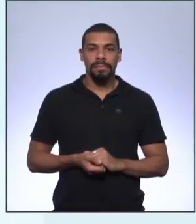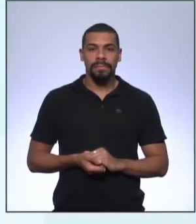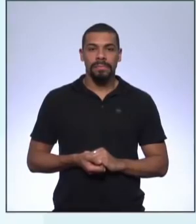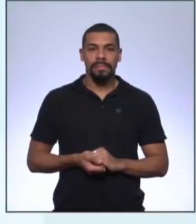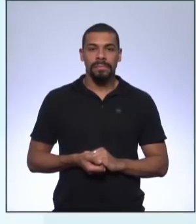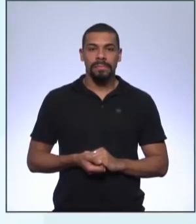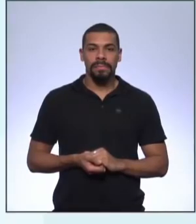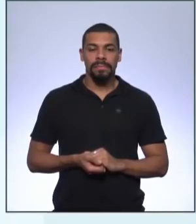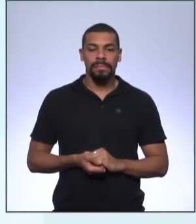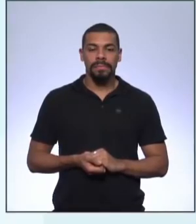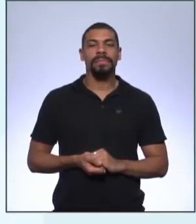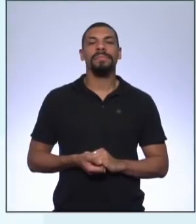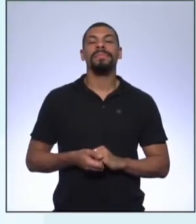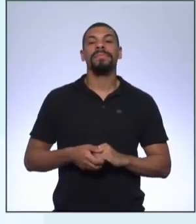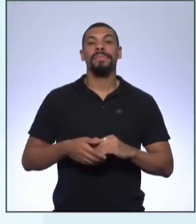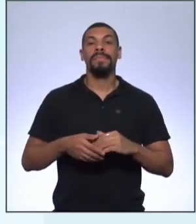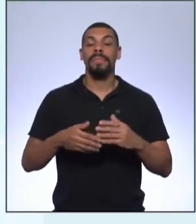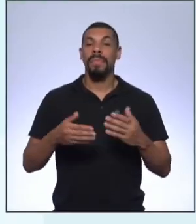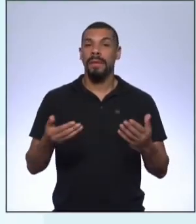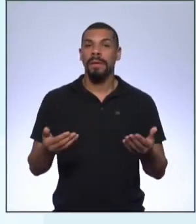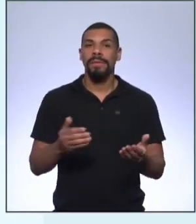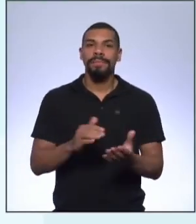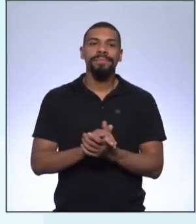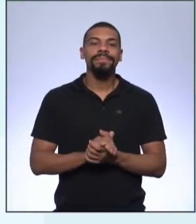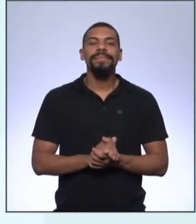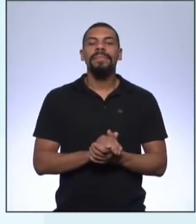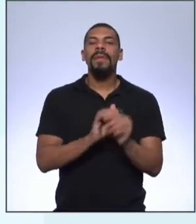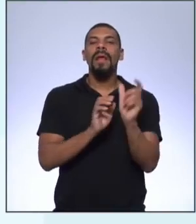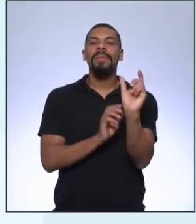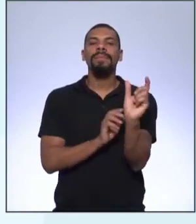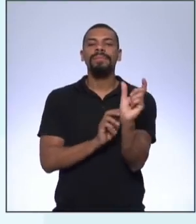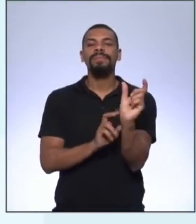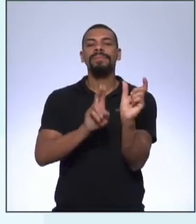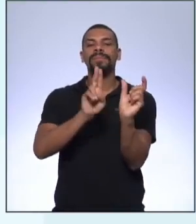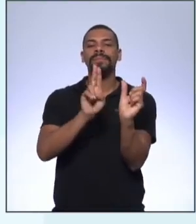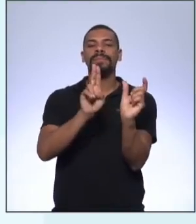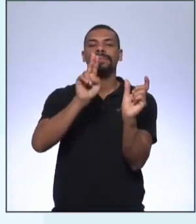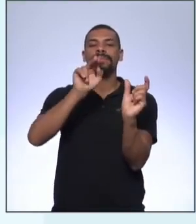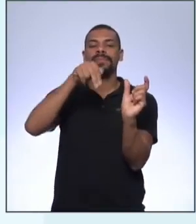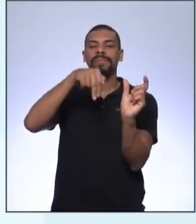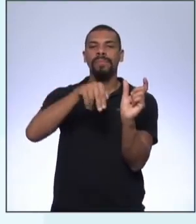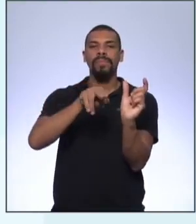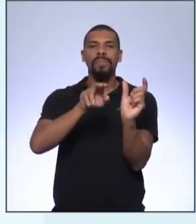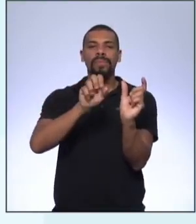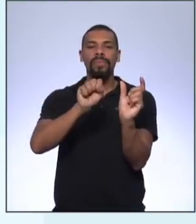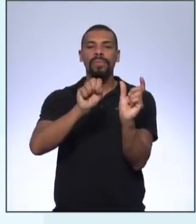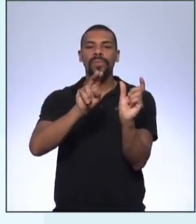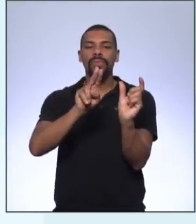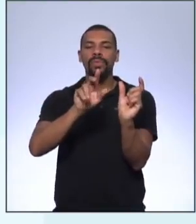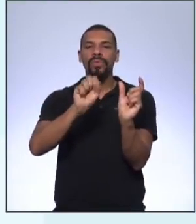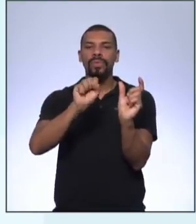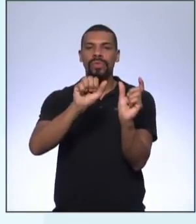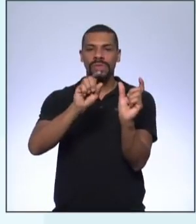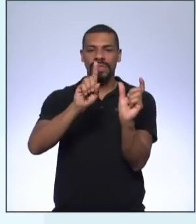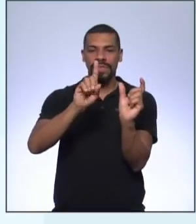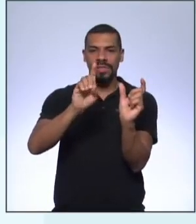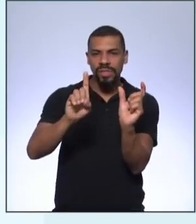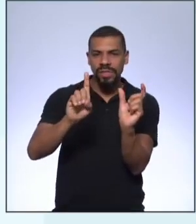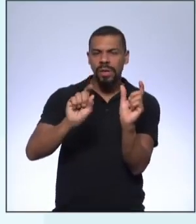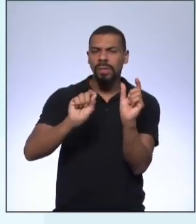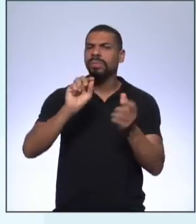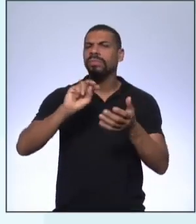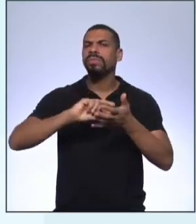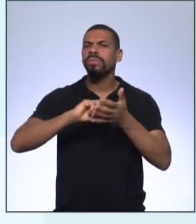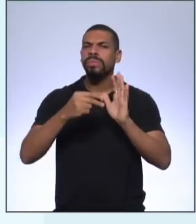unused? Que não é usado. Então, a gente vai ter esses cognatos aí. E aí, depois a gente vai para os prefixos.